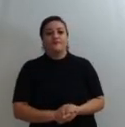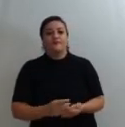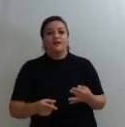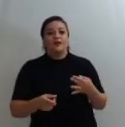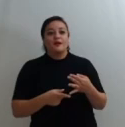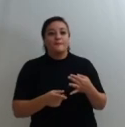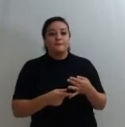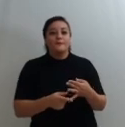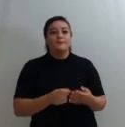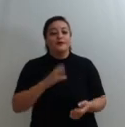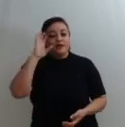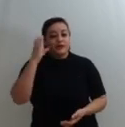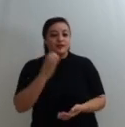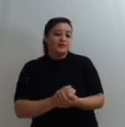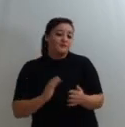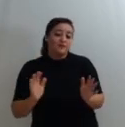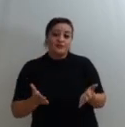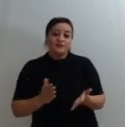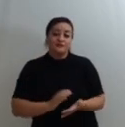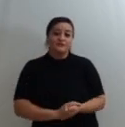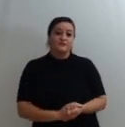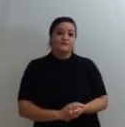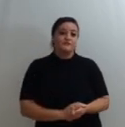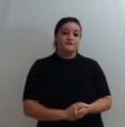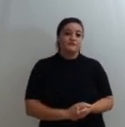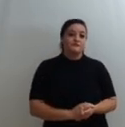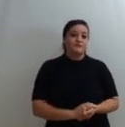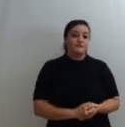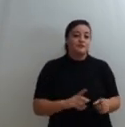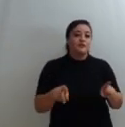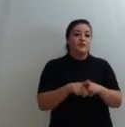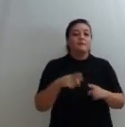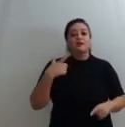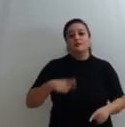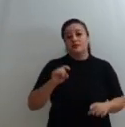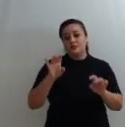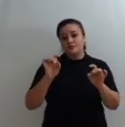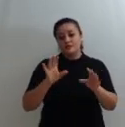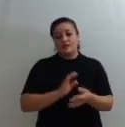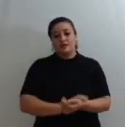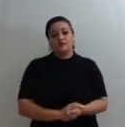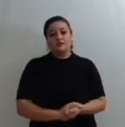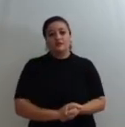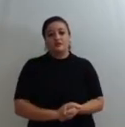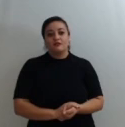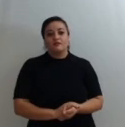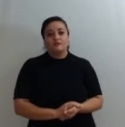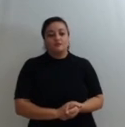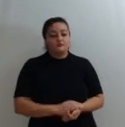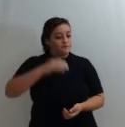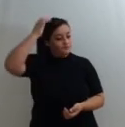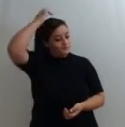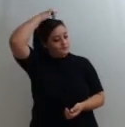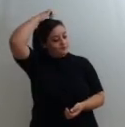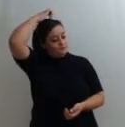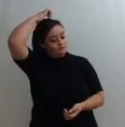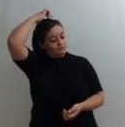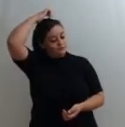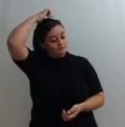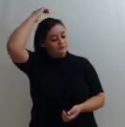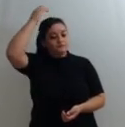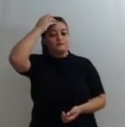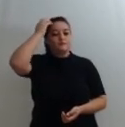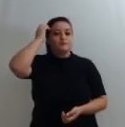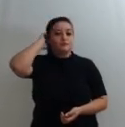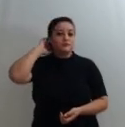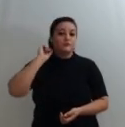infracionais. Ok. Também não há destaque, então não seria... E Vossa Excelência até está dizendo, não